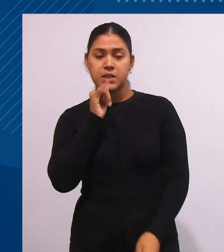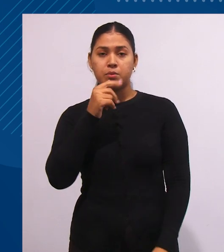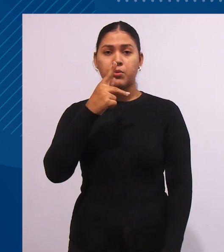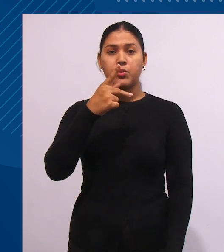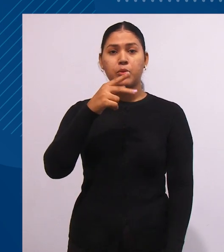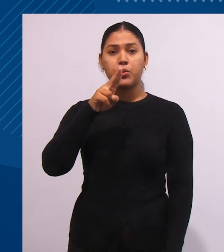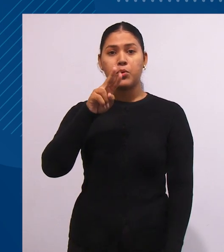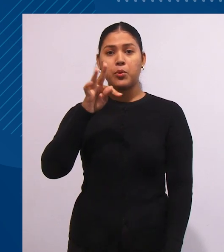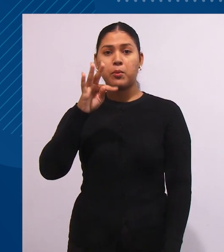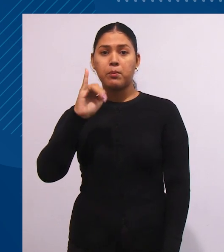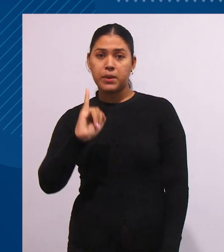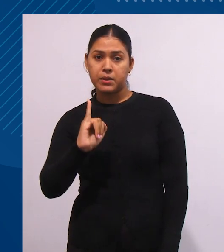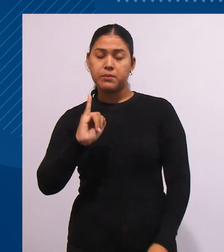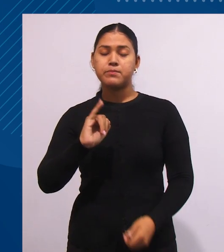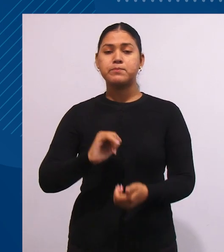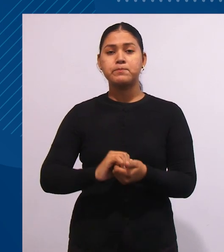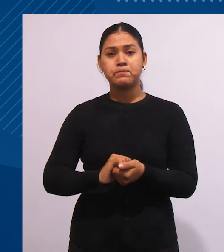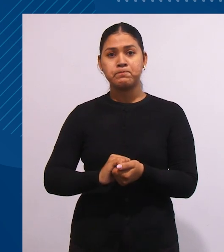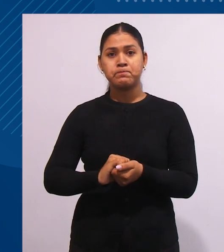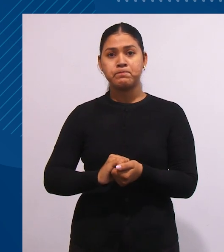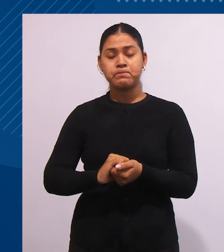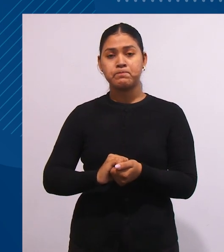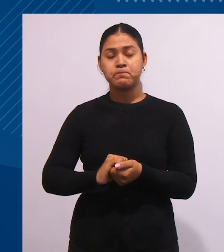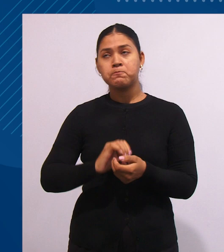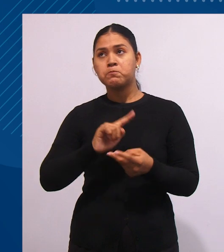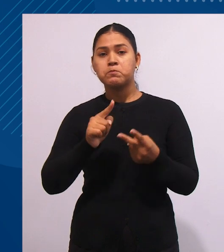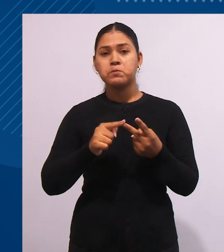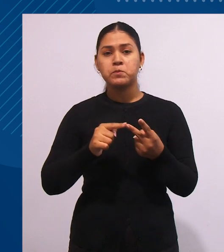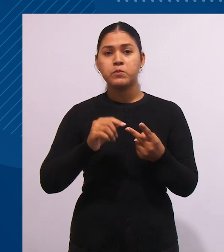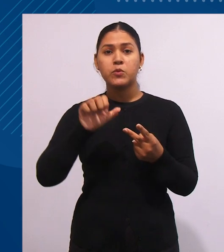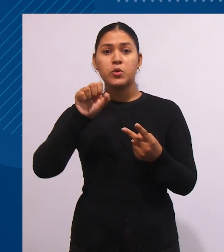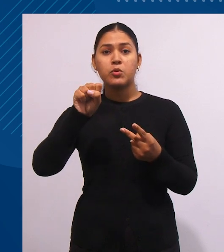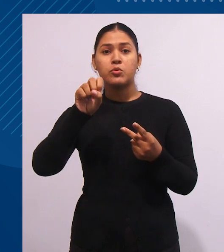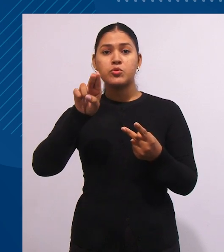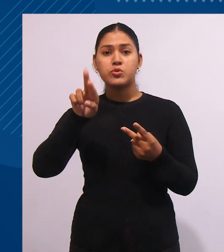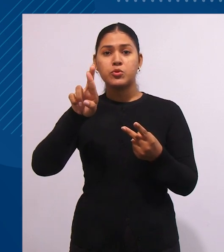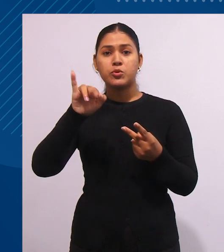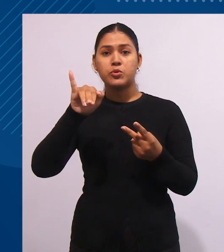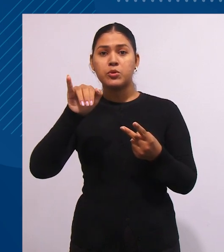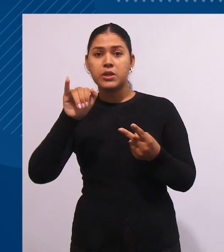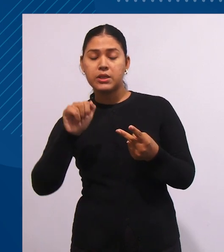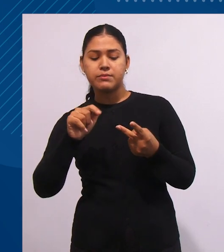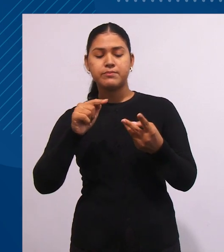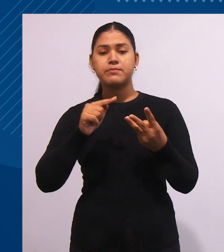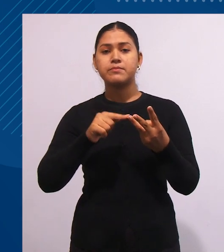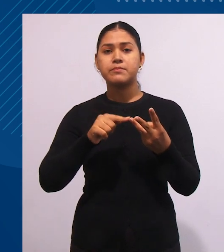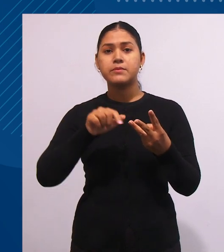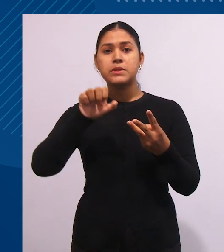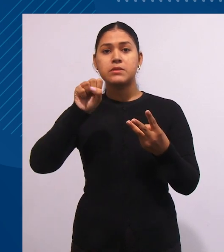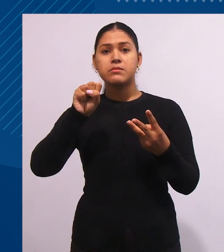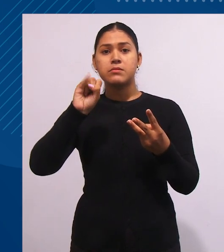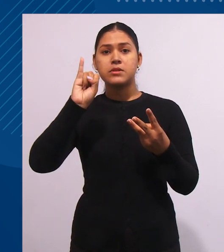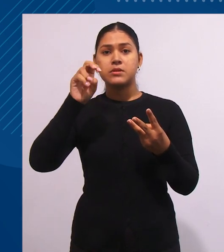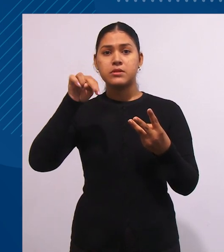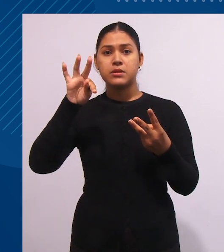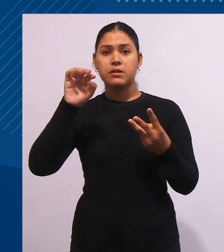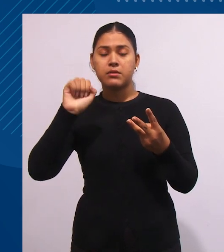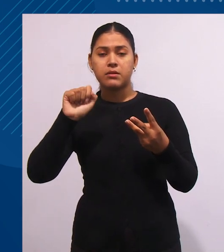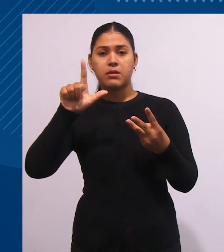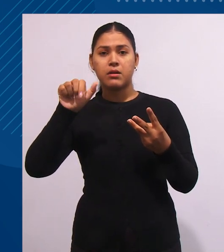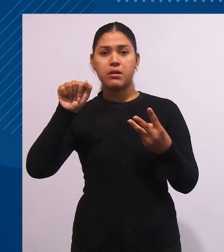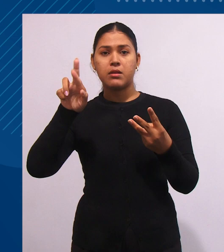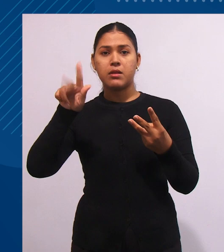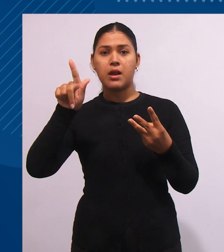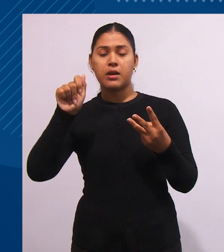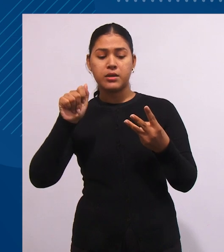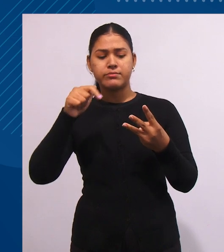tupi, né? Como lá os suruís, cinta-largas, os oró, eles conseguem